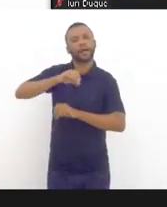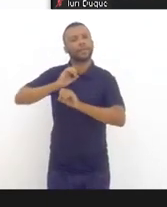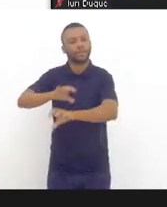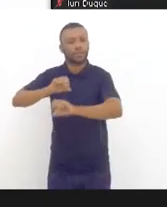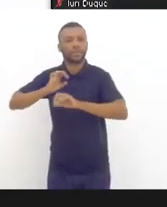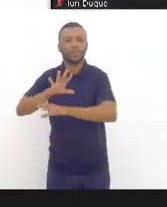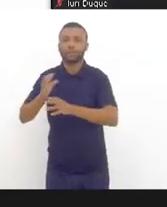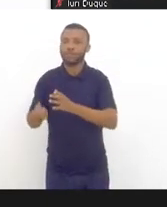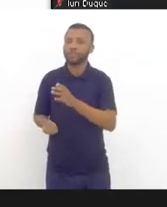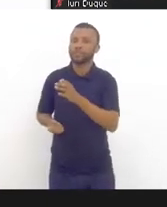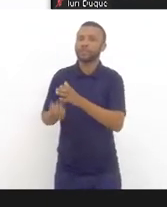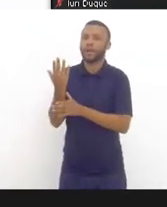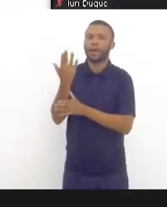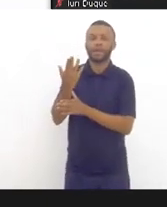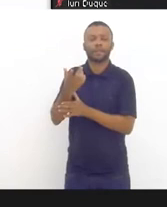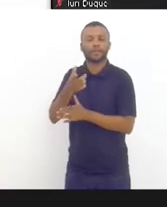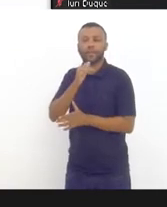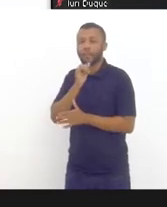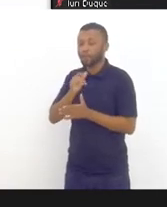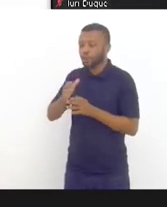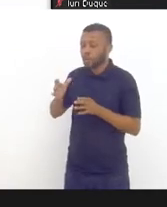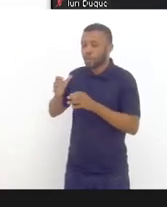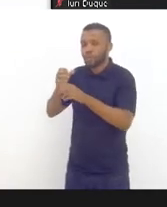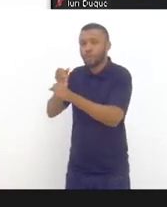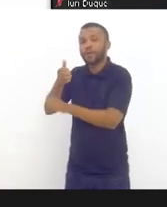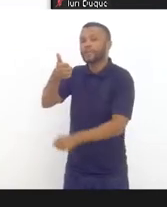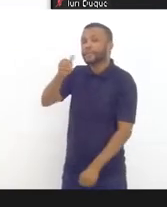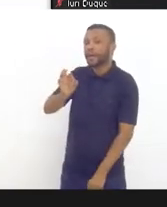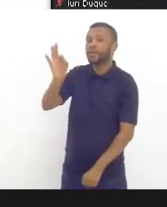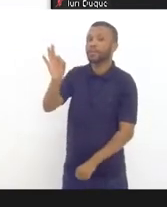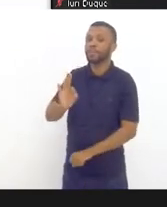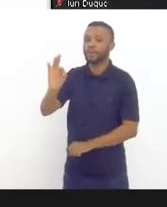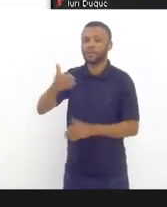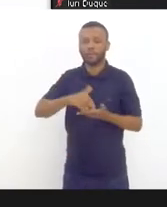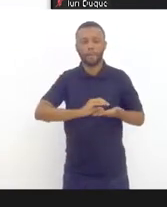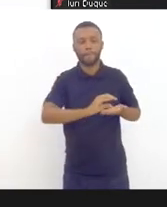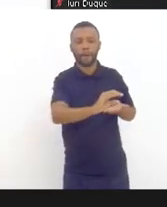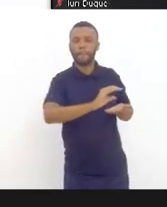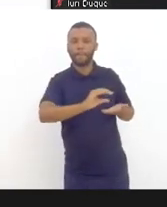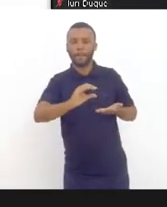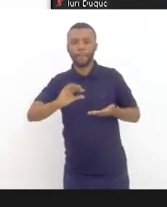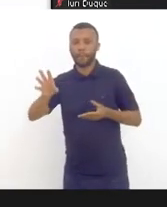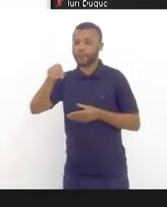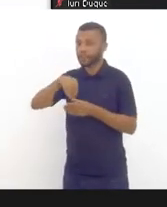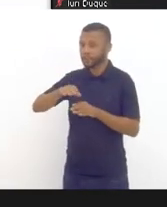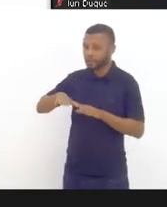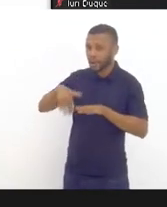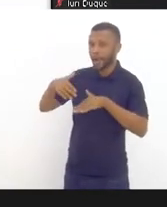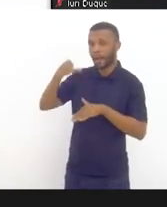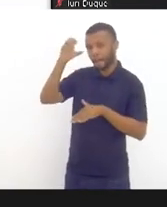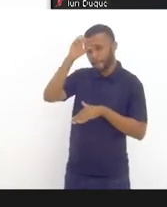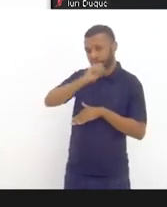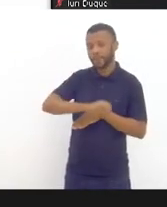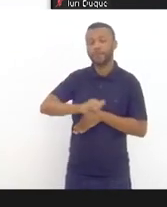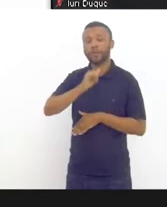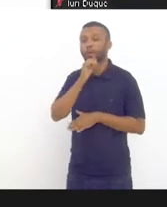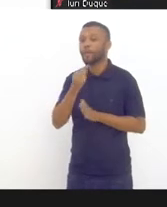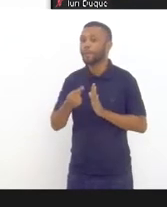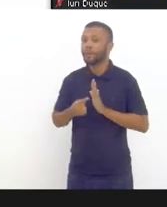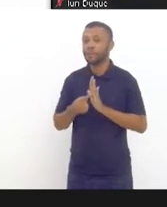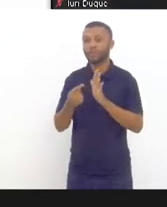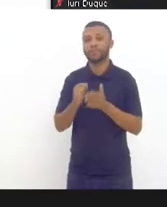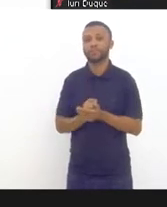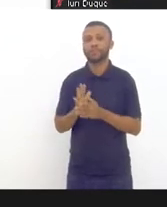incentivo. Nesse caso, seria 10% para cada um, se a gente colocasse dessa forma. Dentro da aprendizagem, a gente colocou aqui, por exemplo, a nota